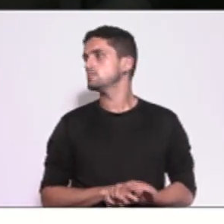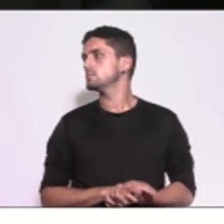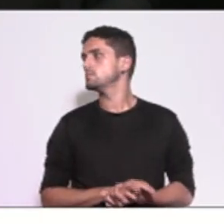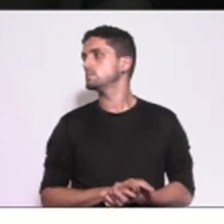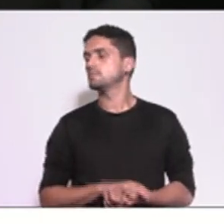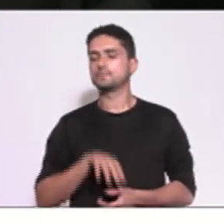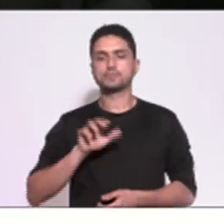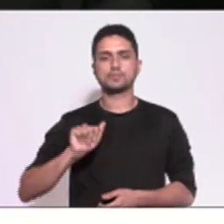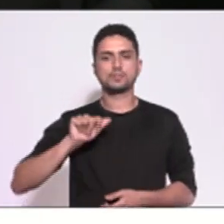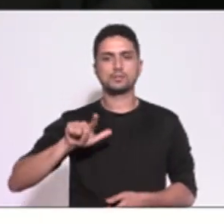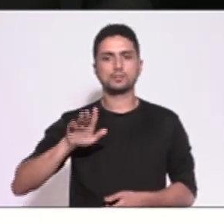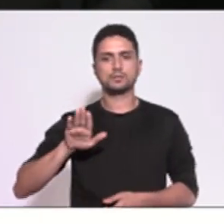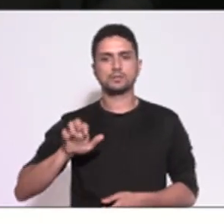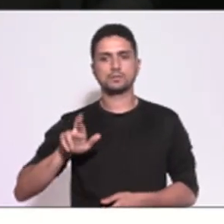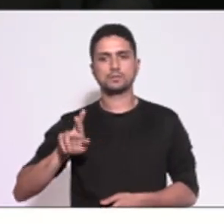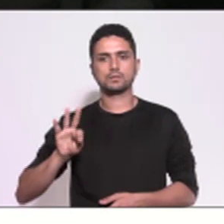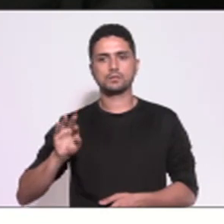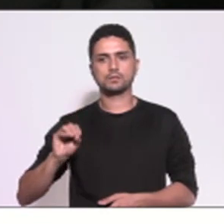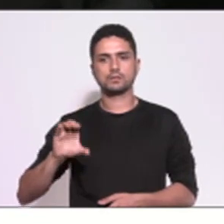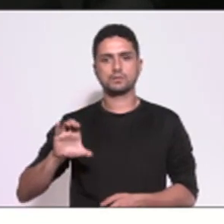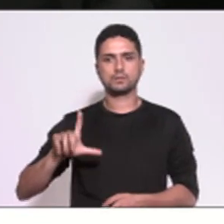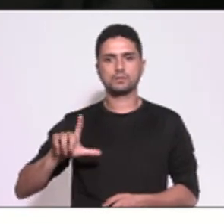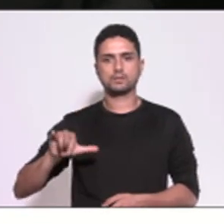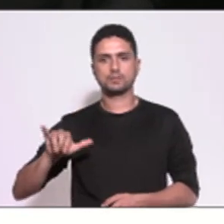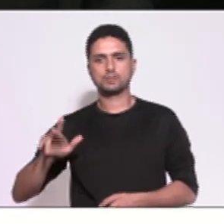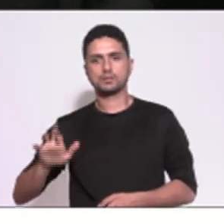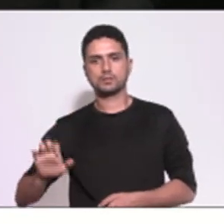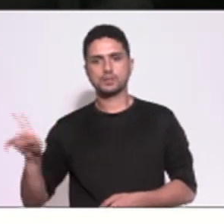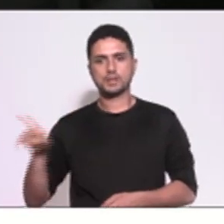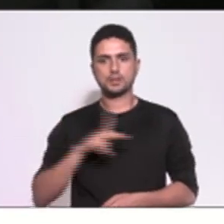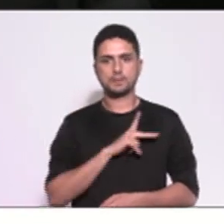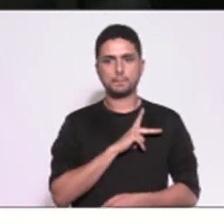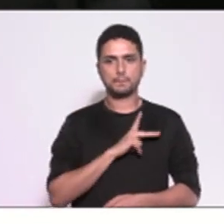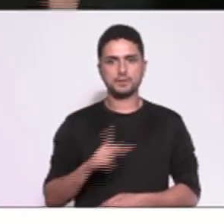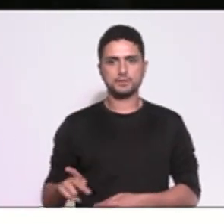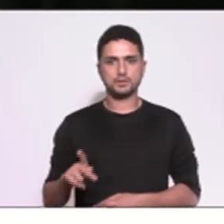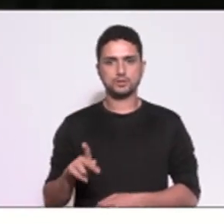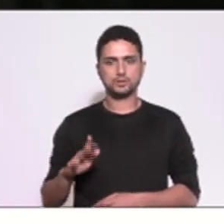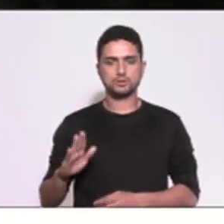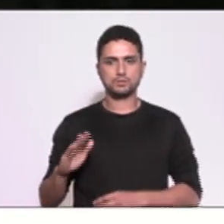O Alberto Klein, presidente do Monte Sinai.